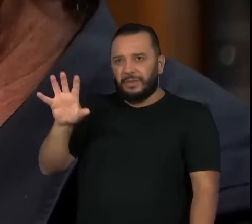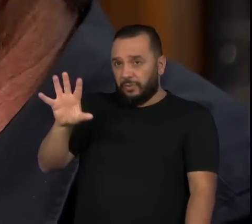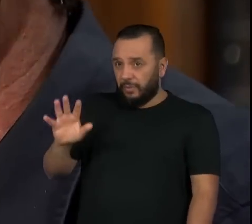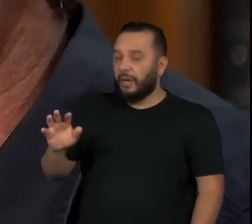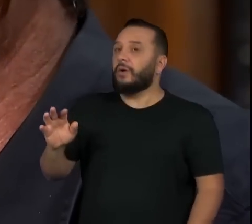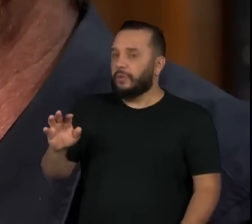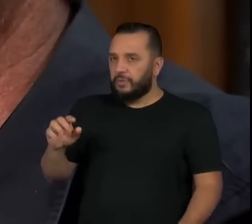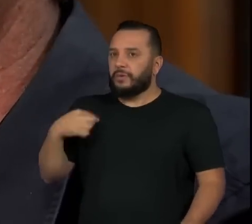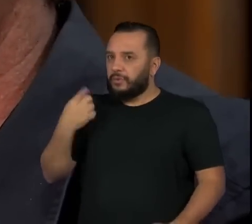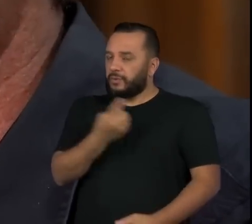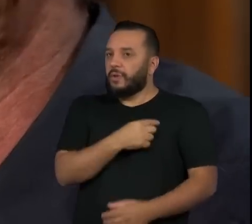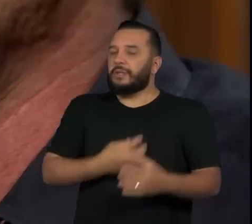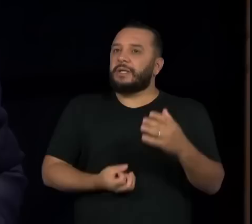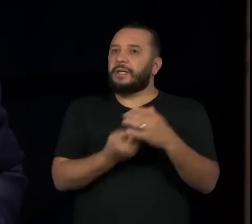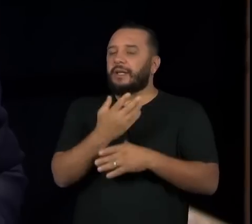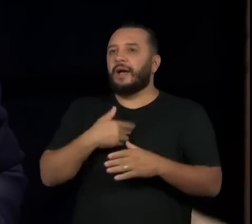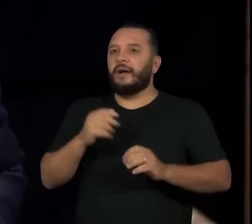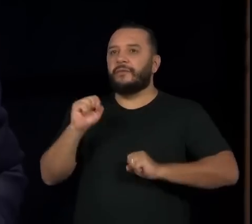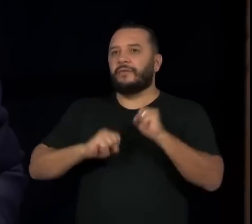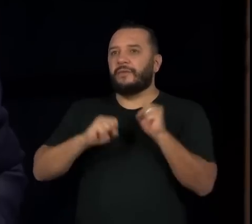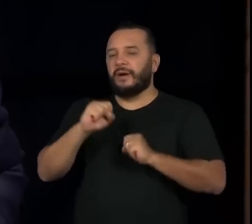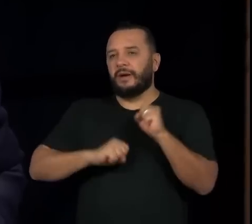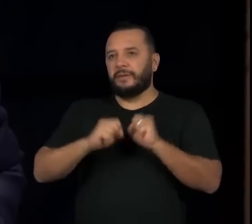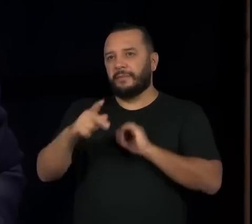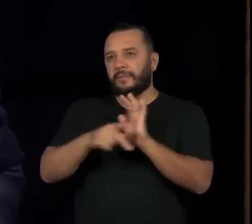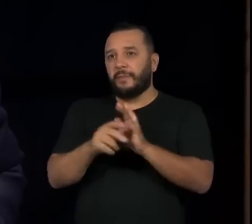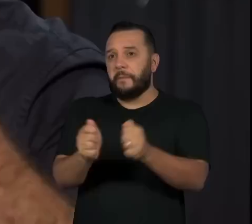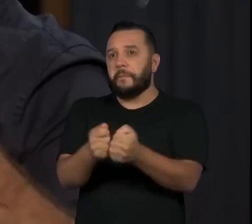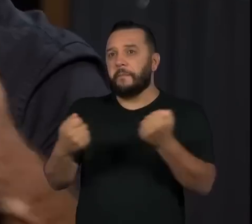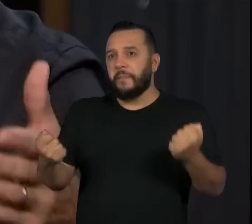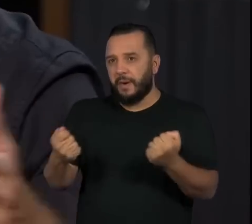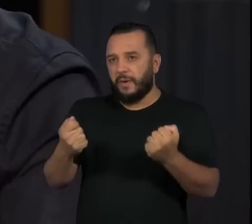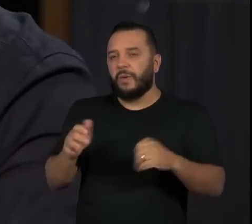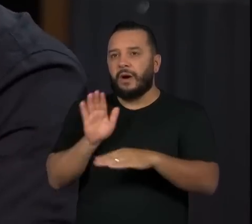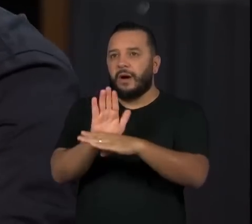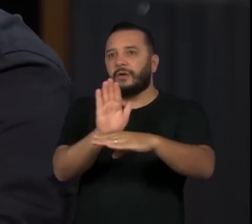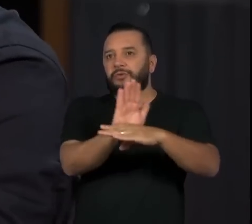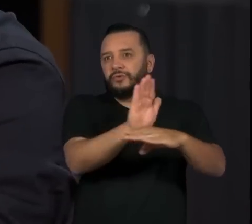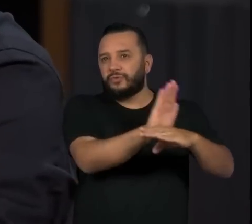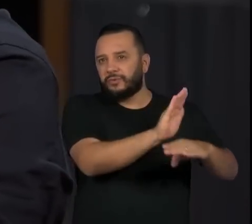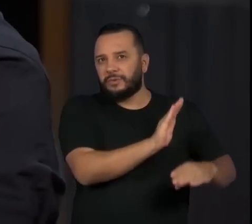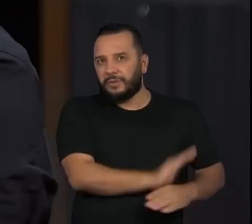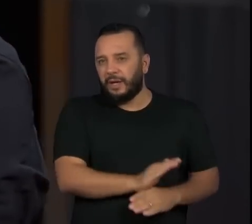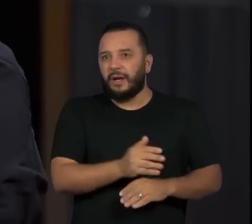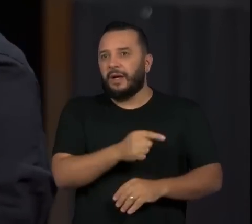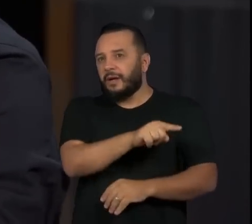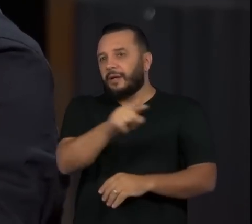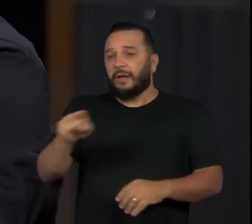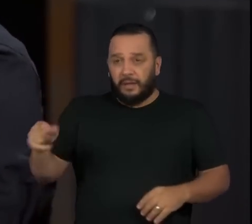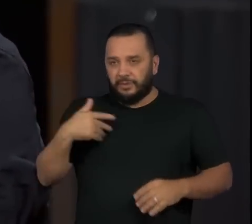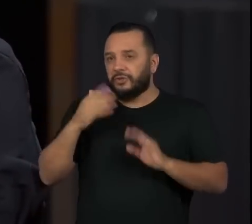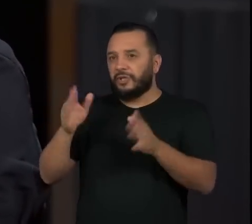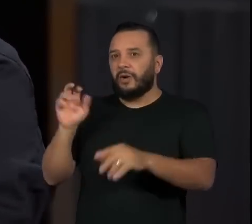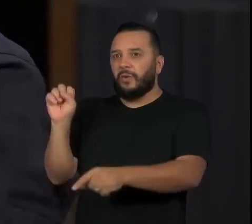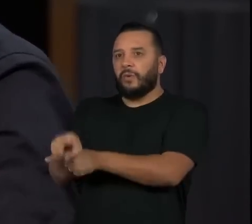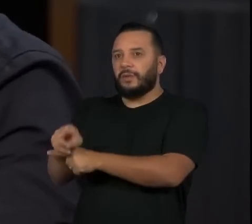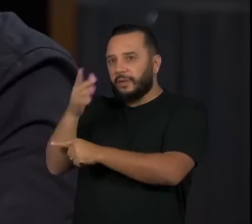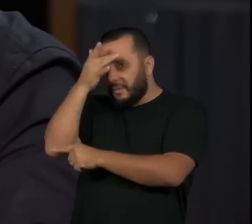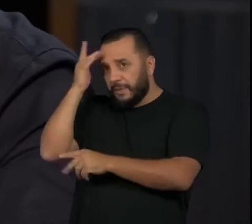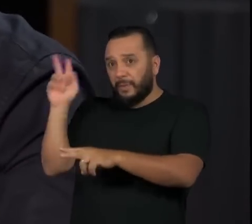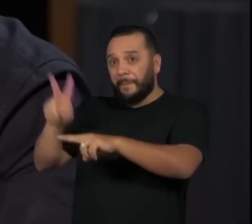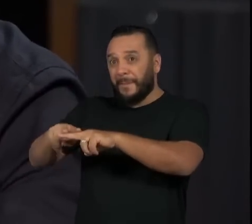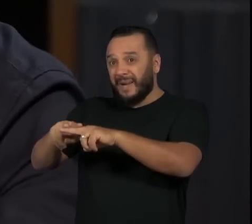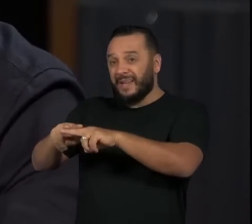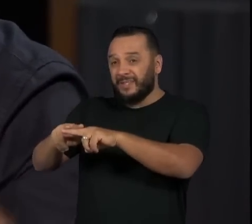uma panificadora comunitária para poder atender a comunidade, empregando ex-detentos e pessoas da comunidade,